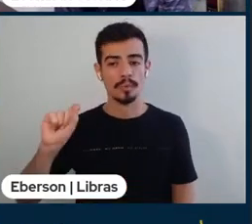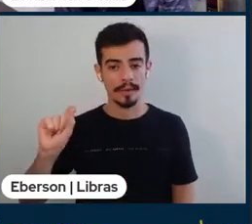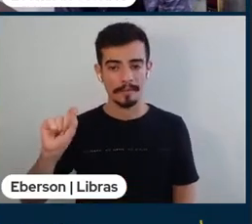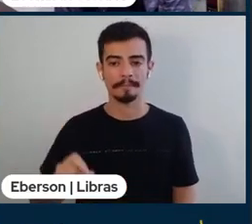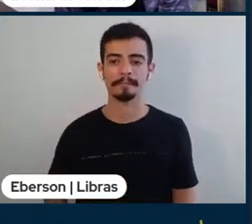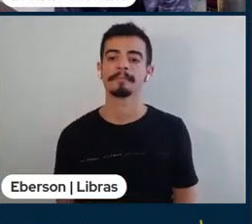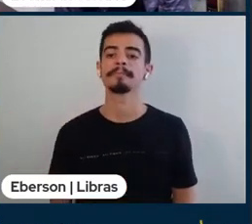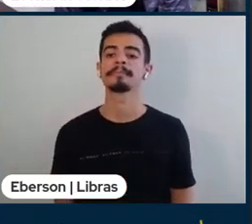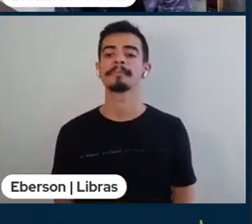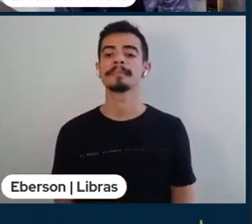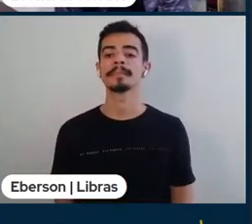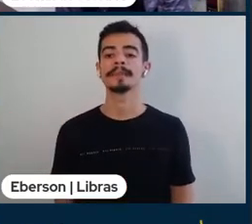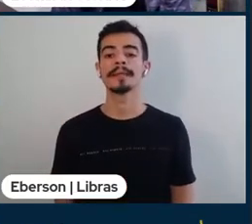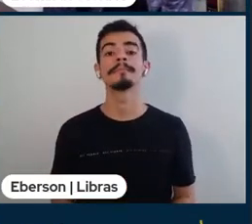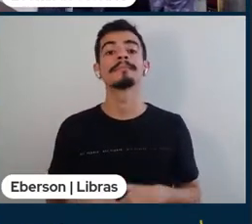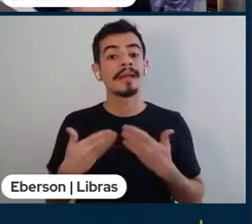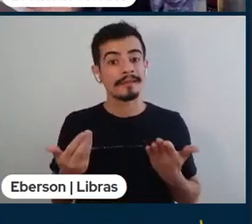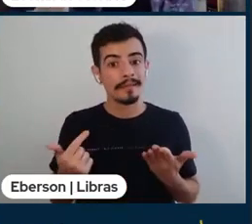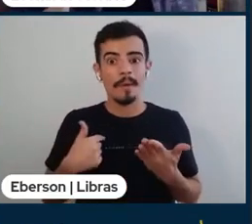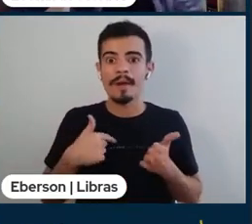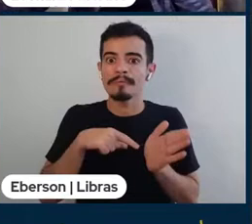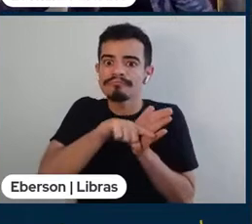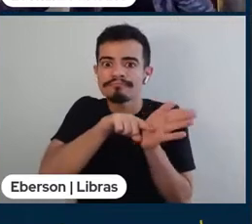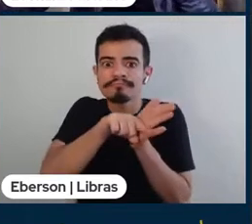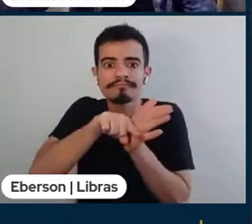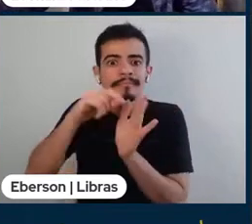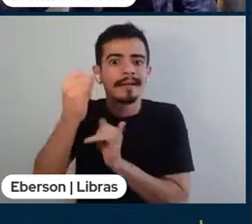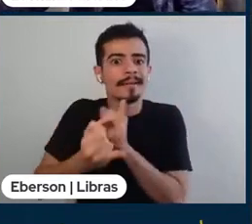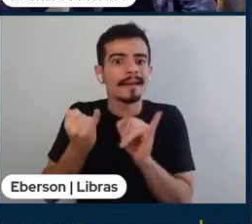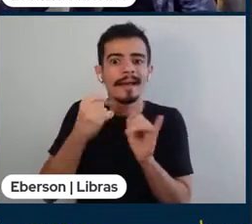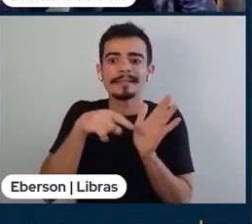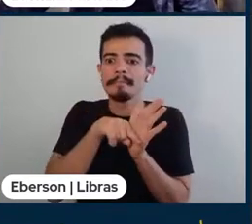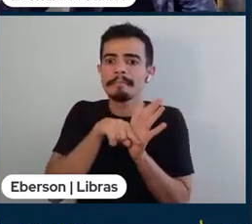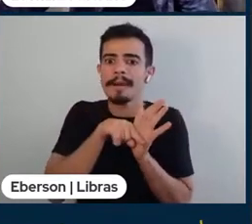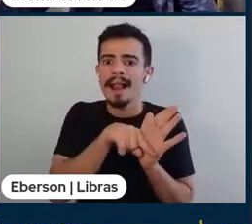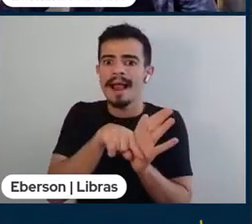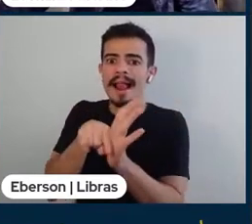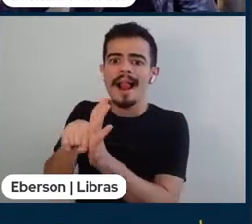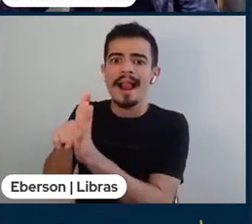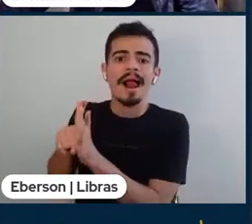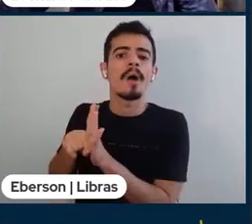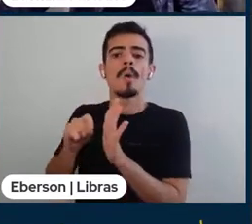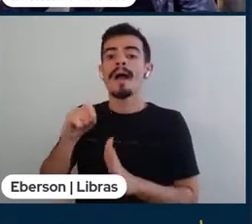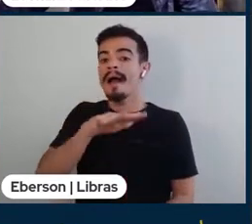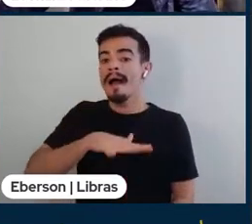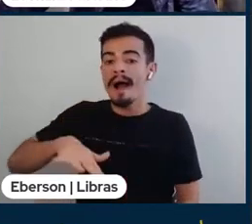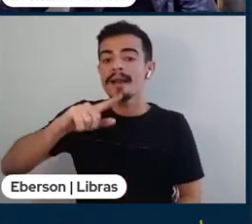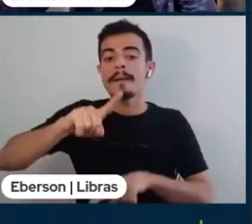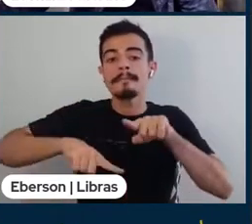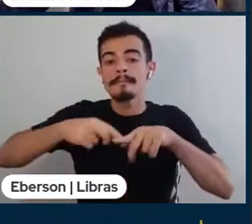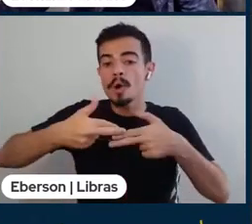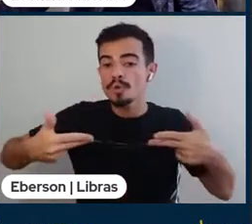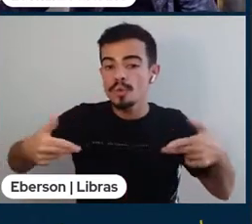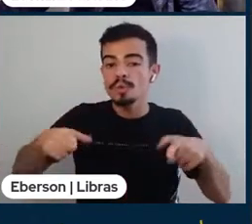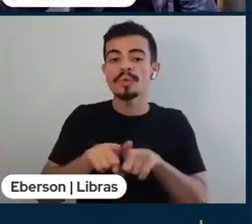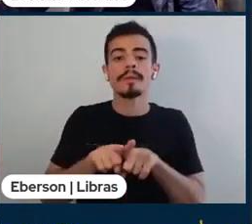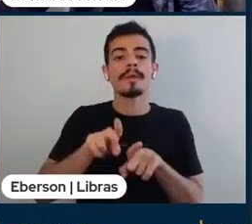devorando a internet, encontrei o que descobri ser a área de produto de UX design